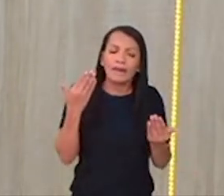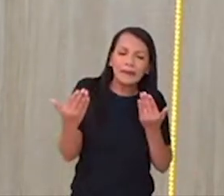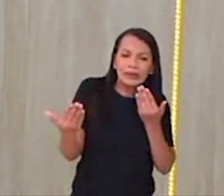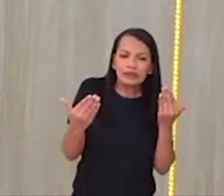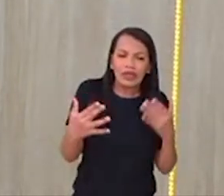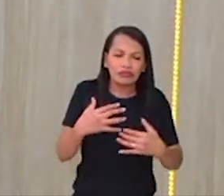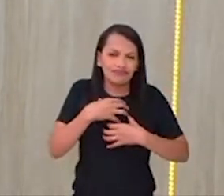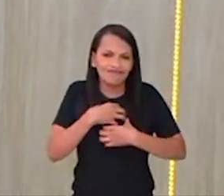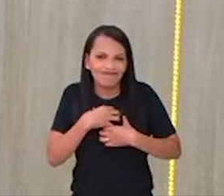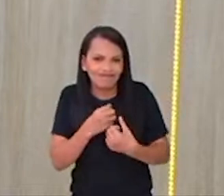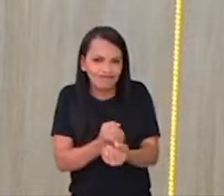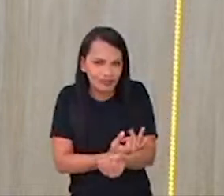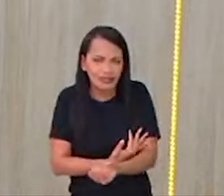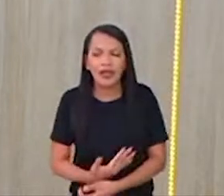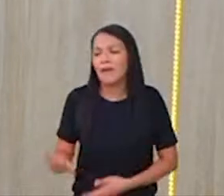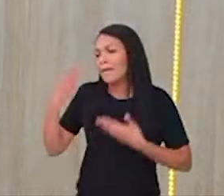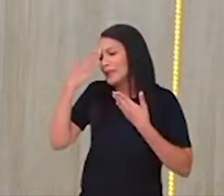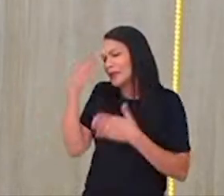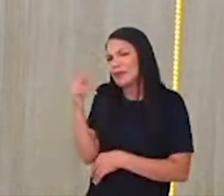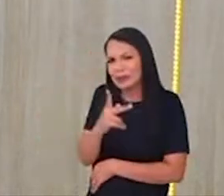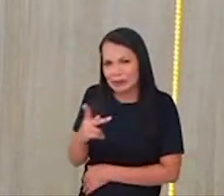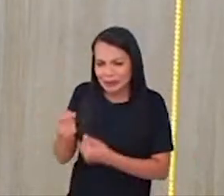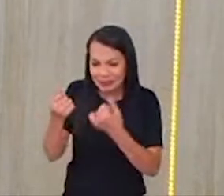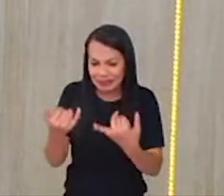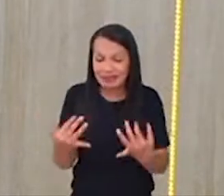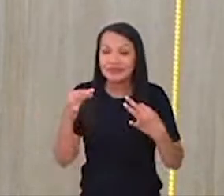sensações. Excelente, professora Viviane. Obrigada pela contribuição.